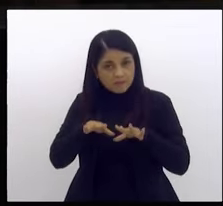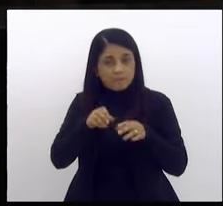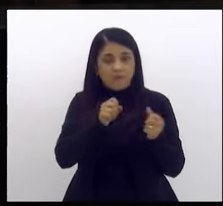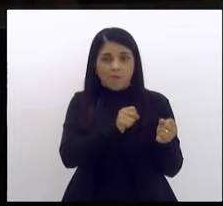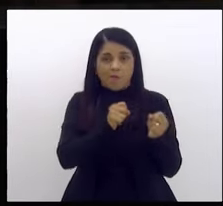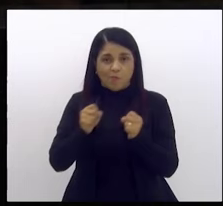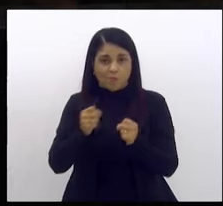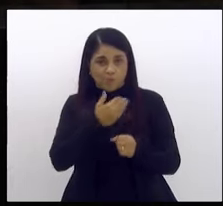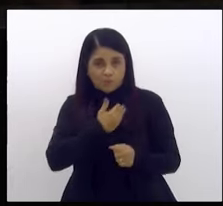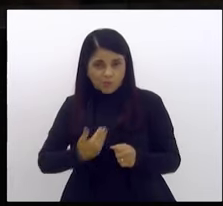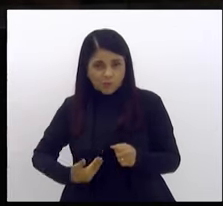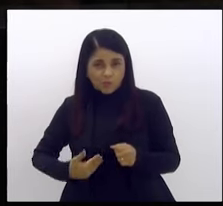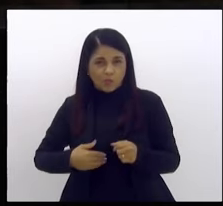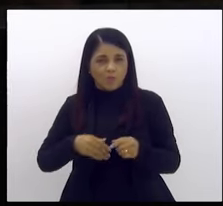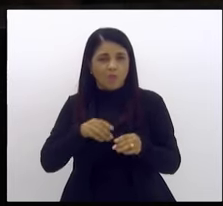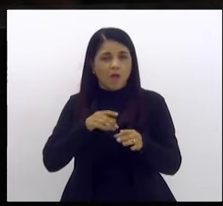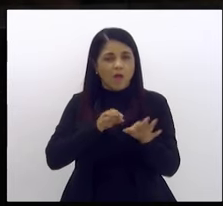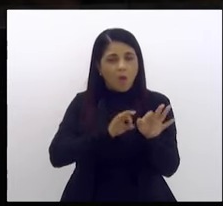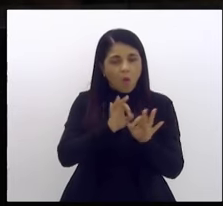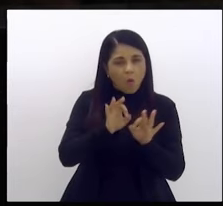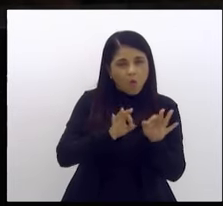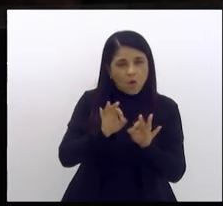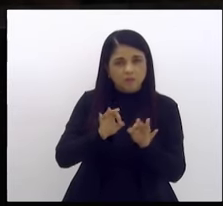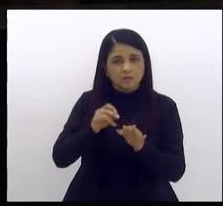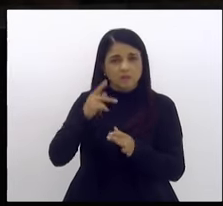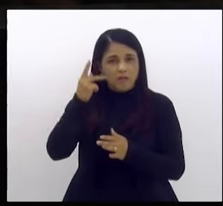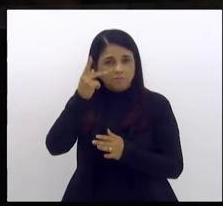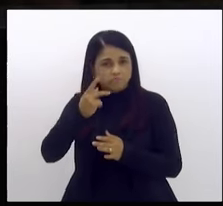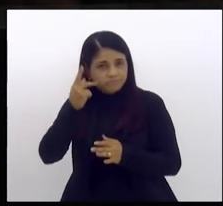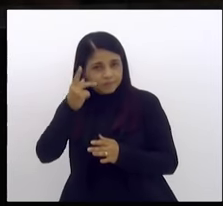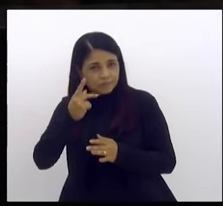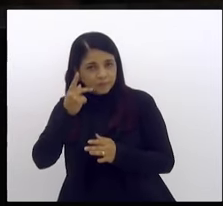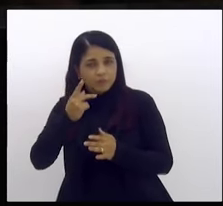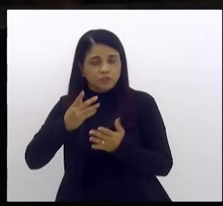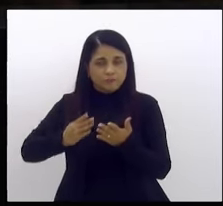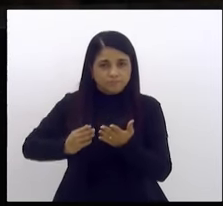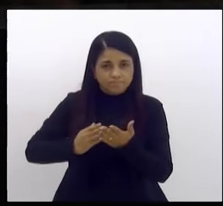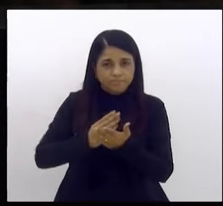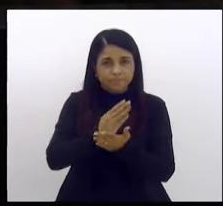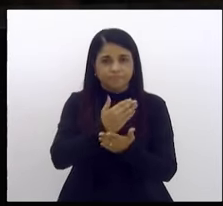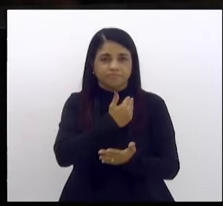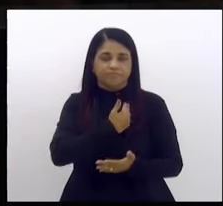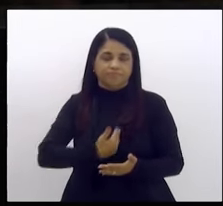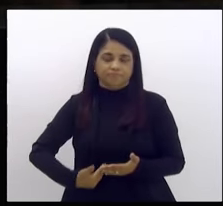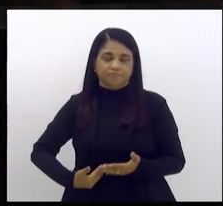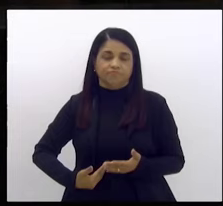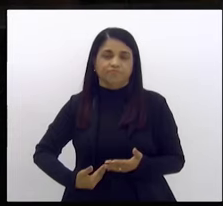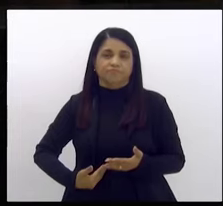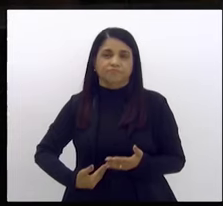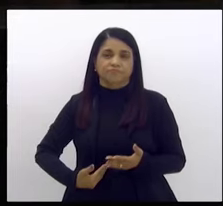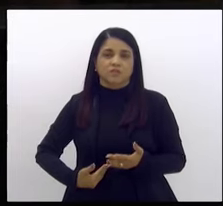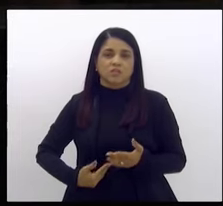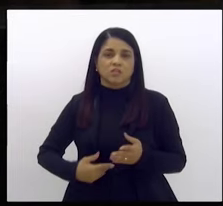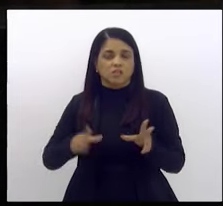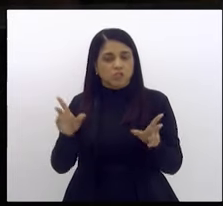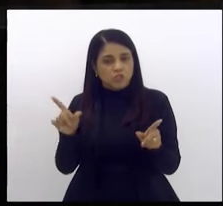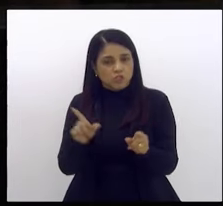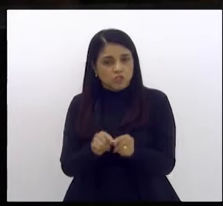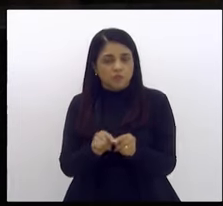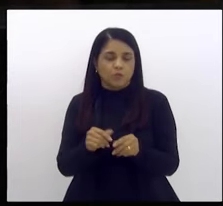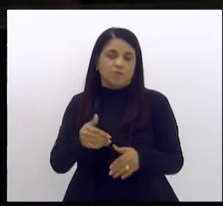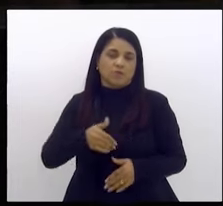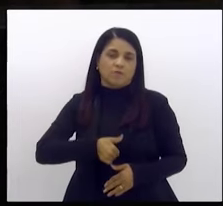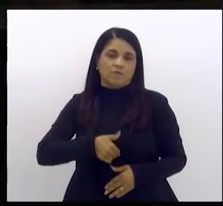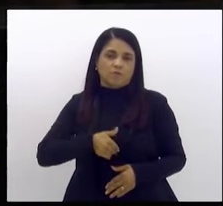público a formular e aprovar políticas públicas que mitiguem a fome no nosso estado.